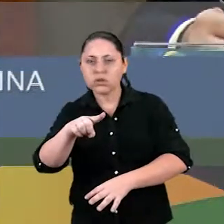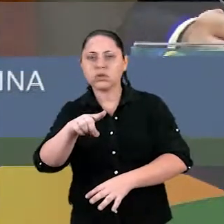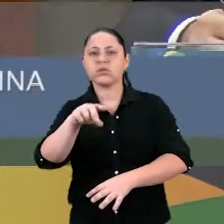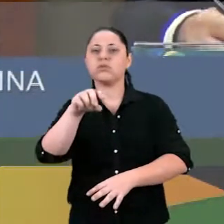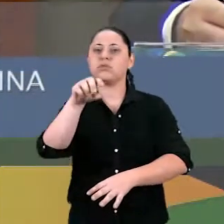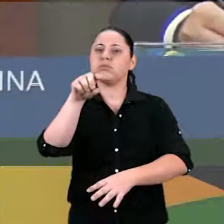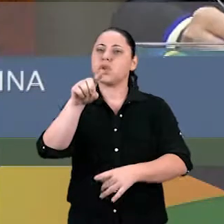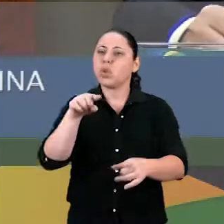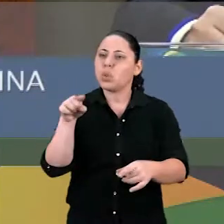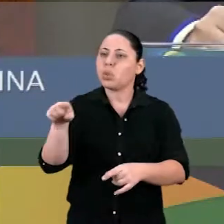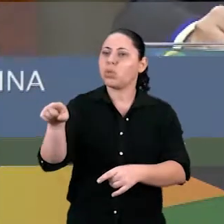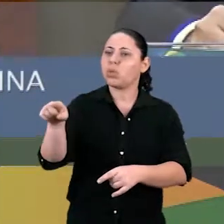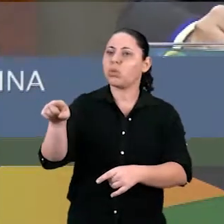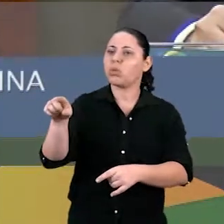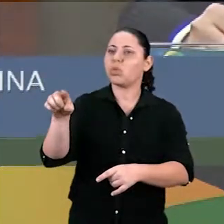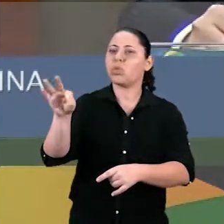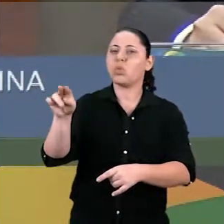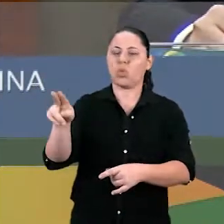e tu.